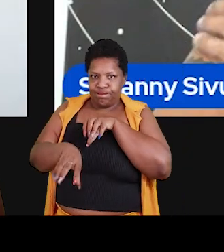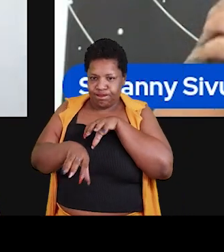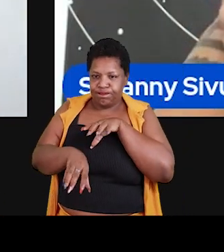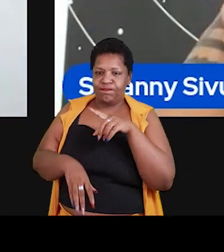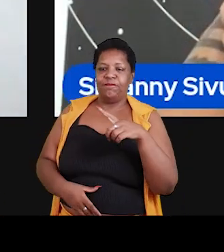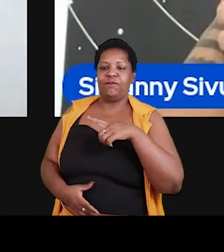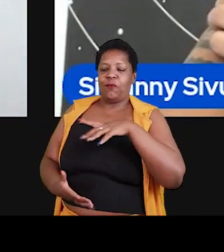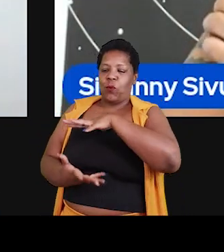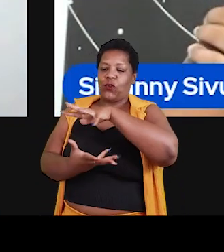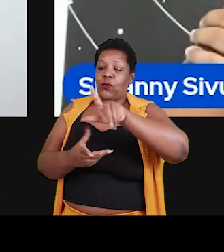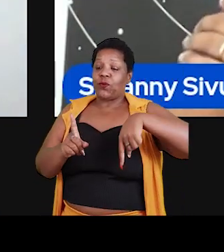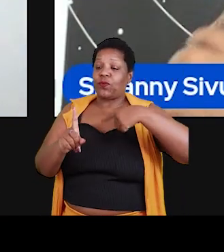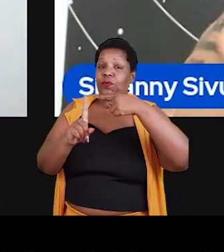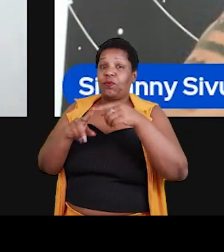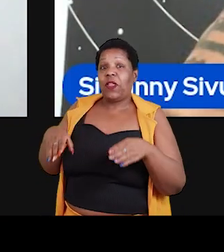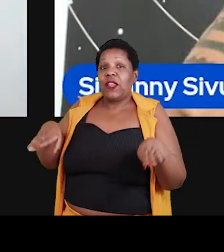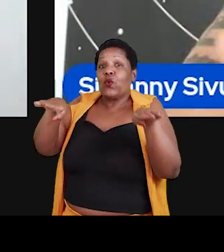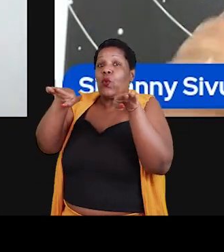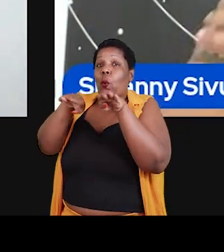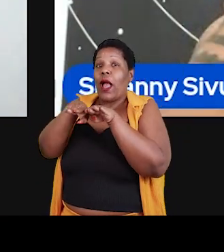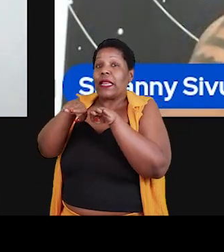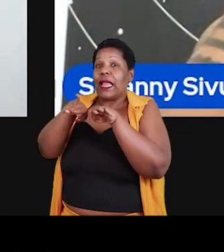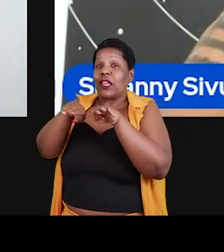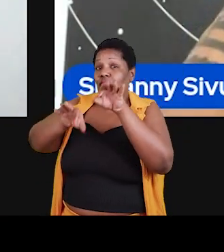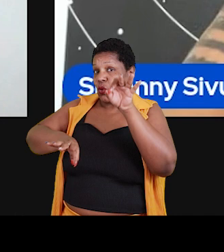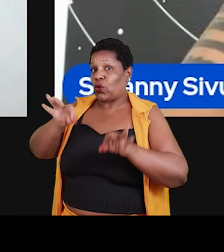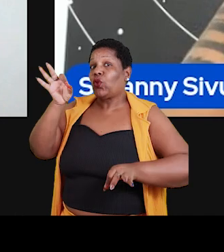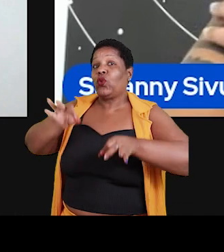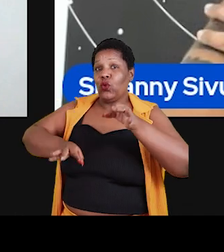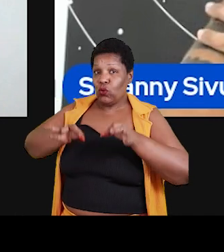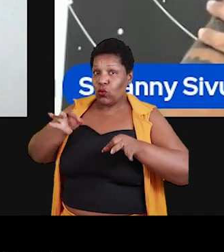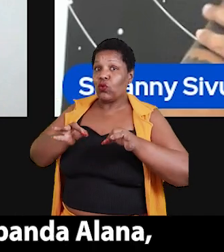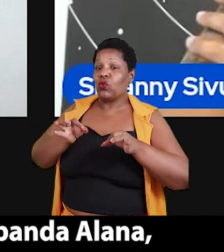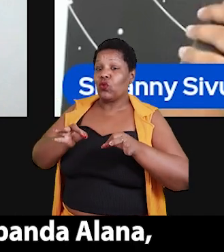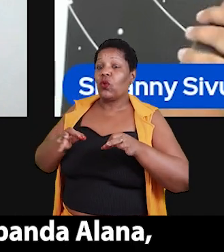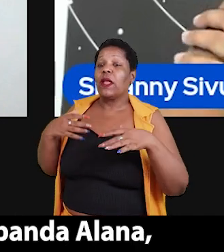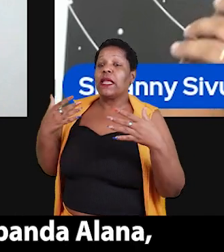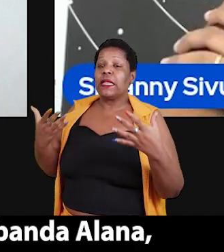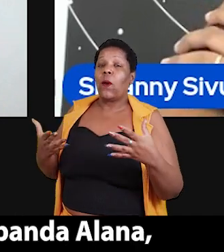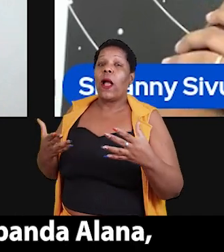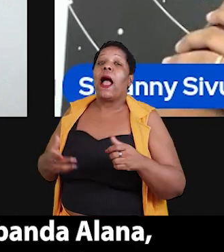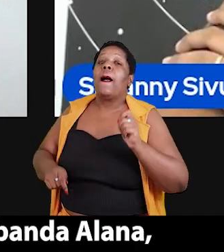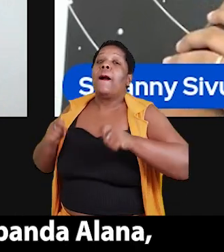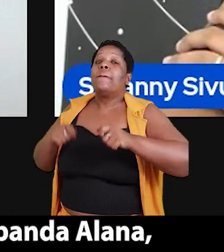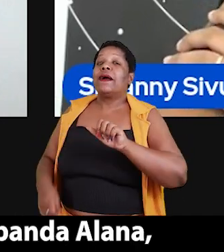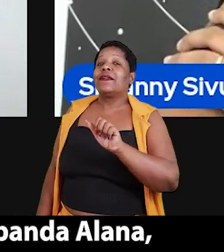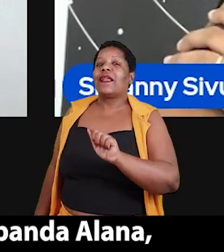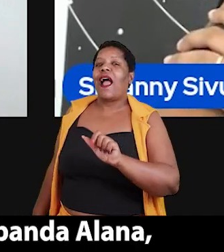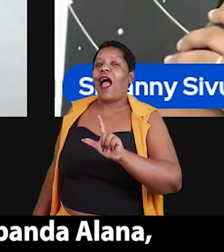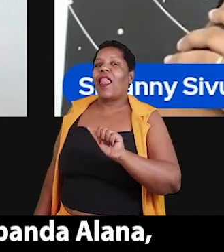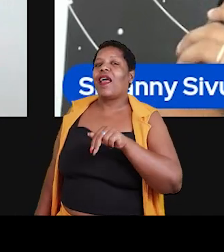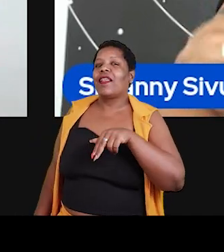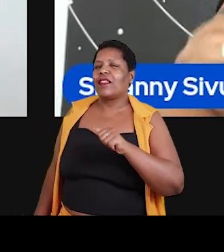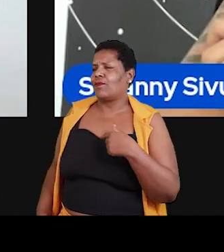ter um mundo mais igualitário, mais justo. Então, lá na Banda Lana, a gente tem